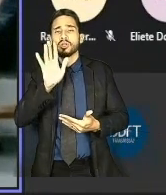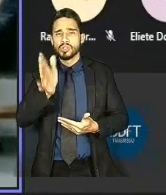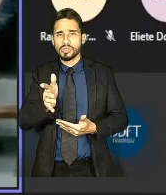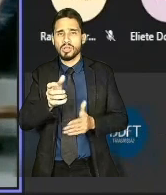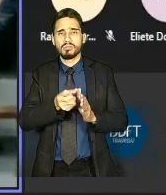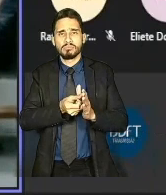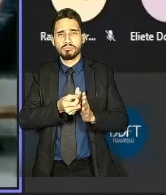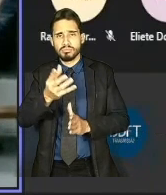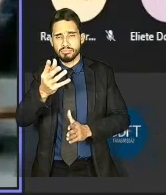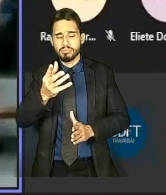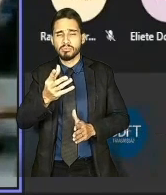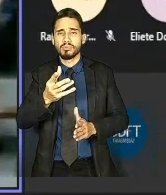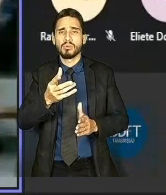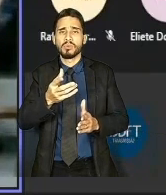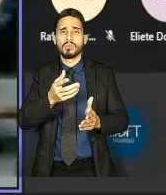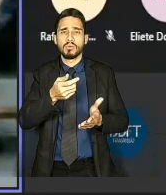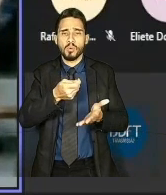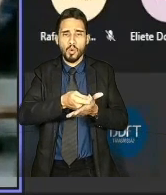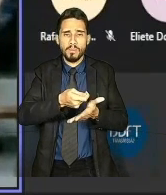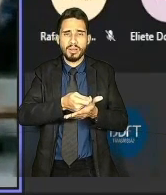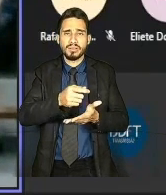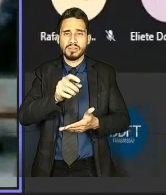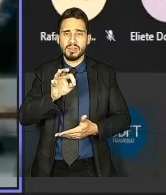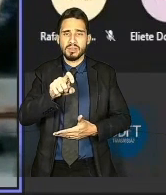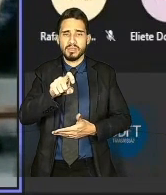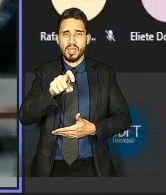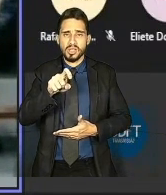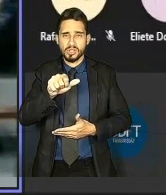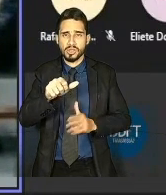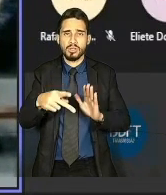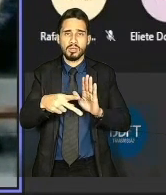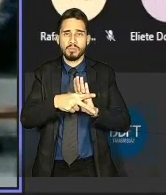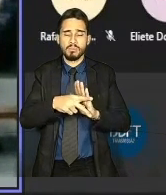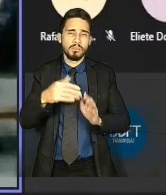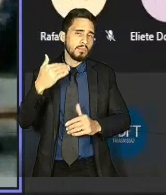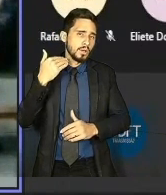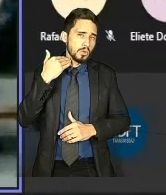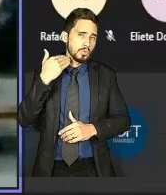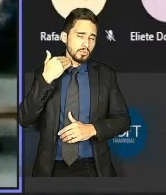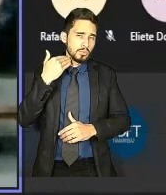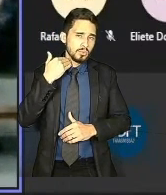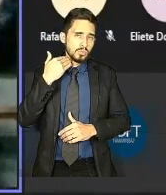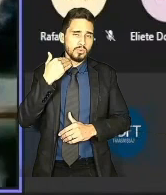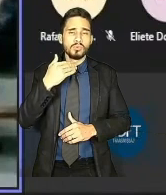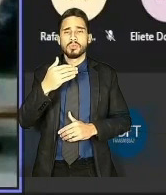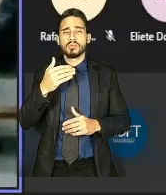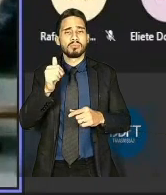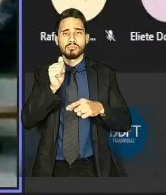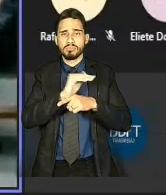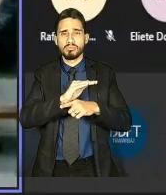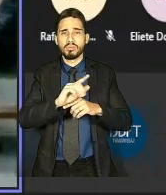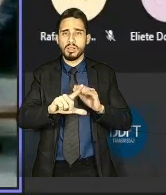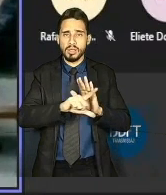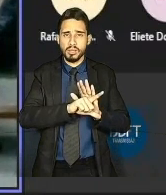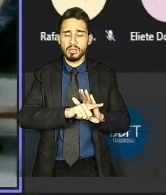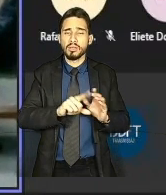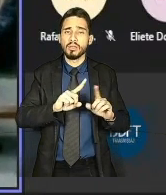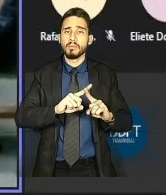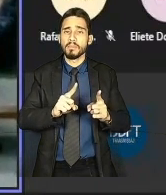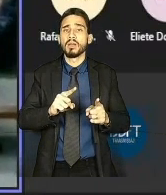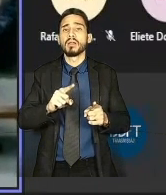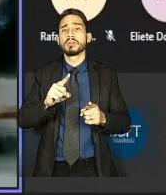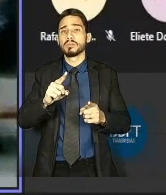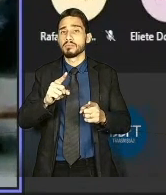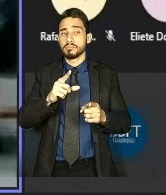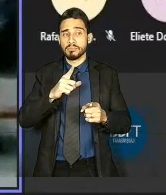por exemplo, de cobranças de taxas, por exemplo, taxas bancárias que são ilegais, mas que